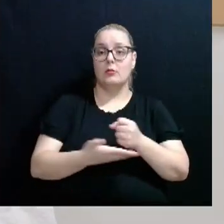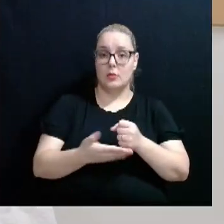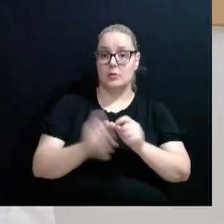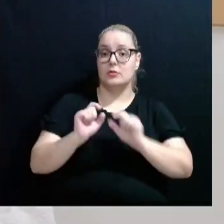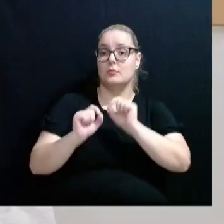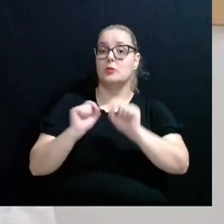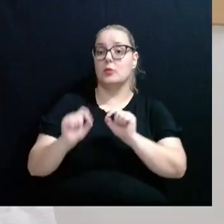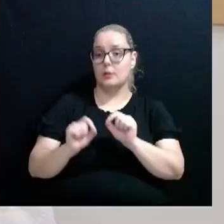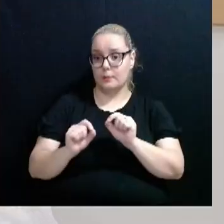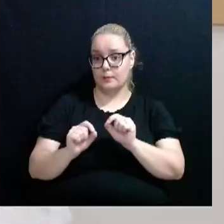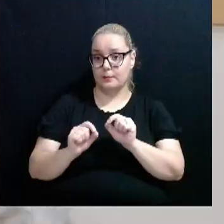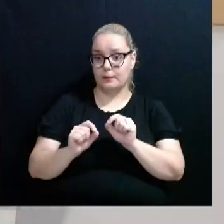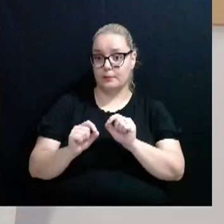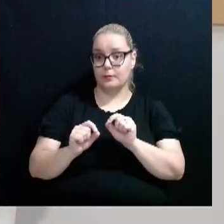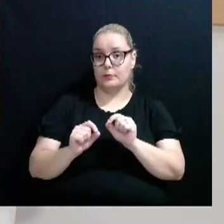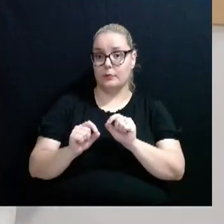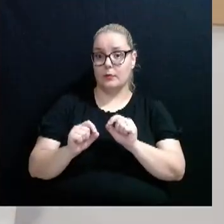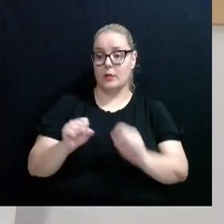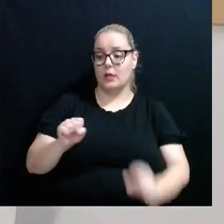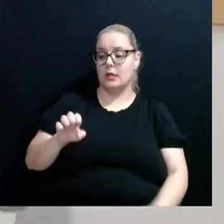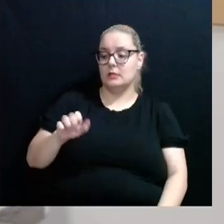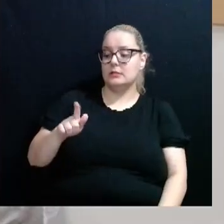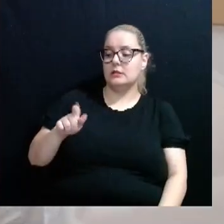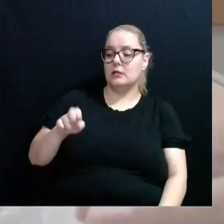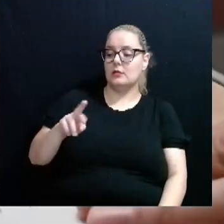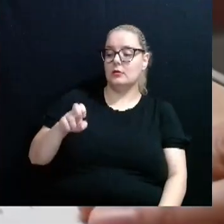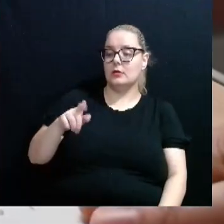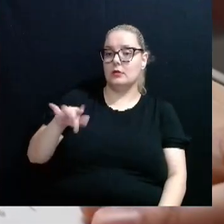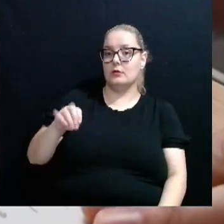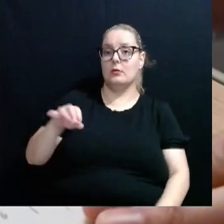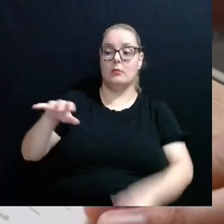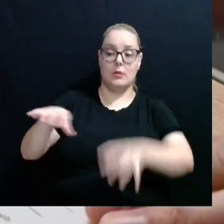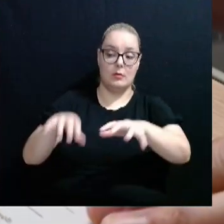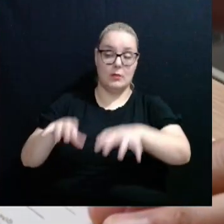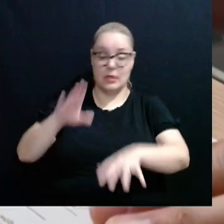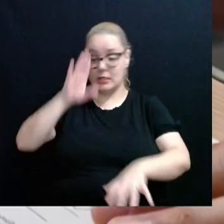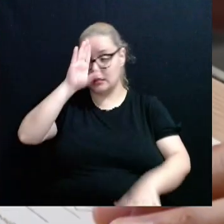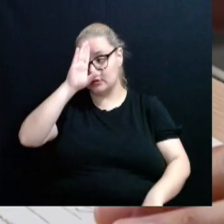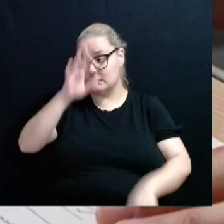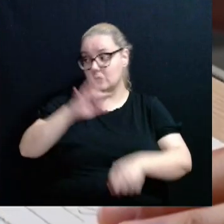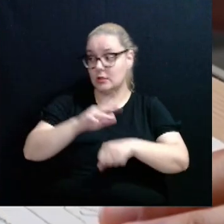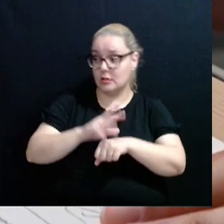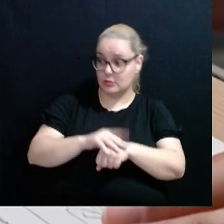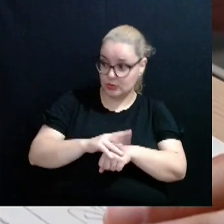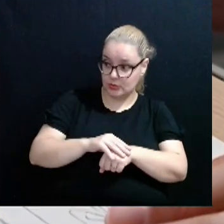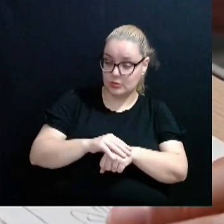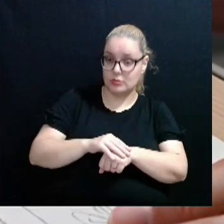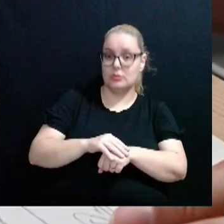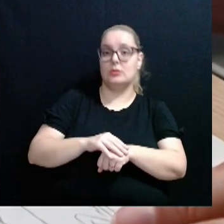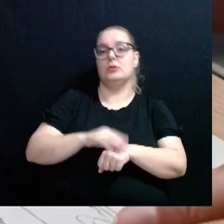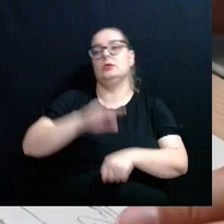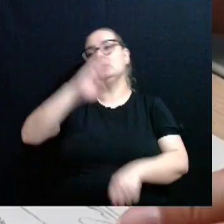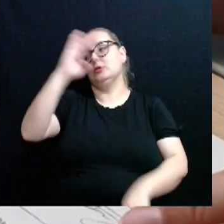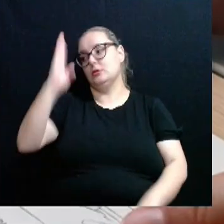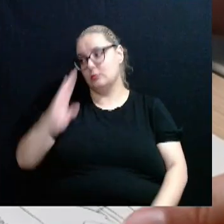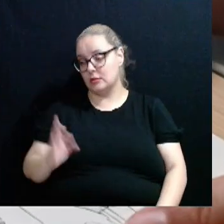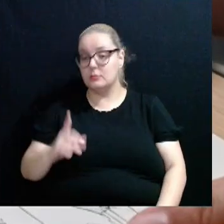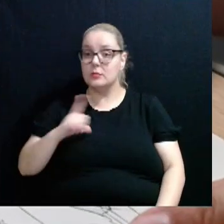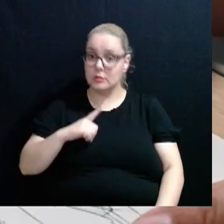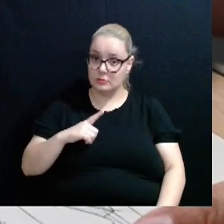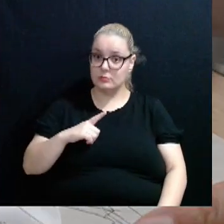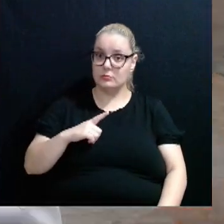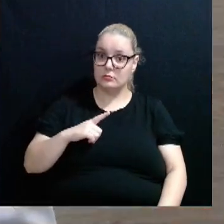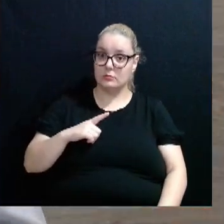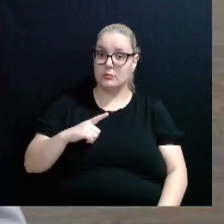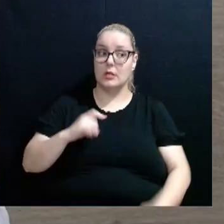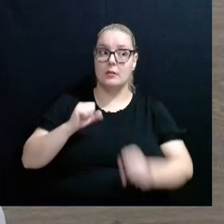as seguradoras mapeiam quais são as principais doenças que os brasileiros têm e acaba levando à morte.